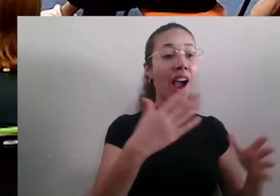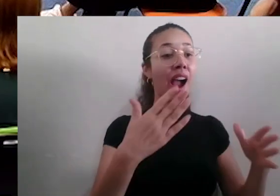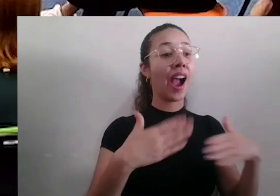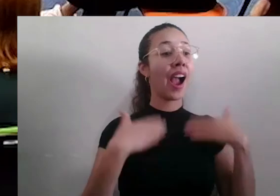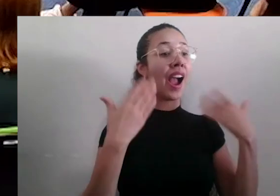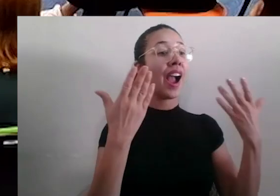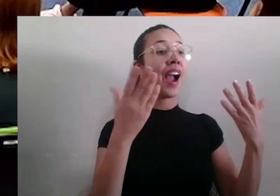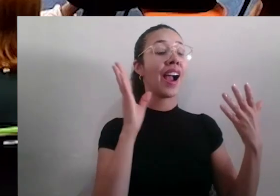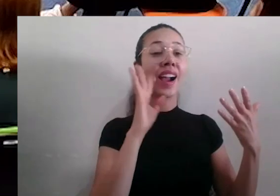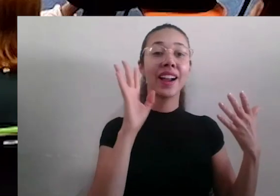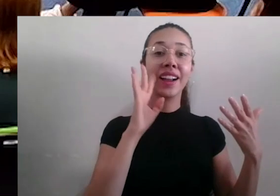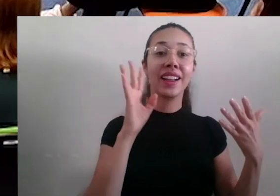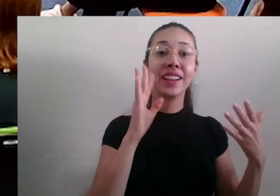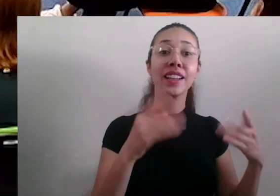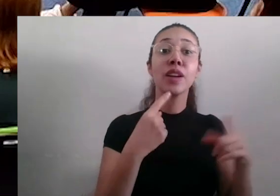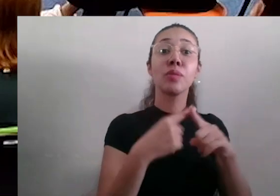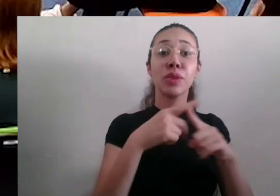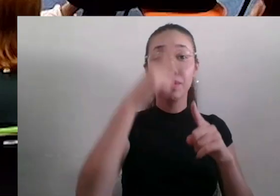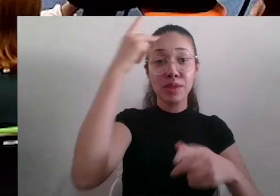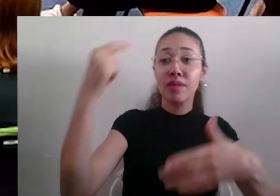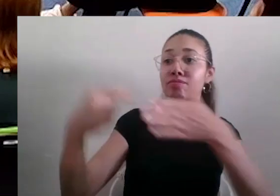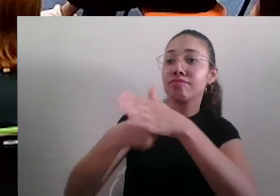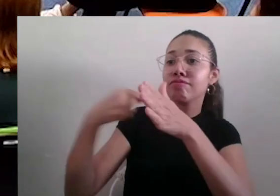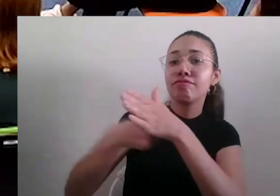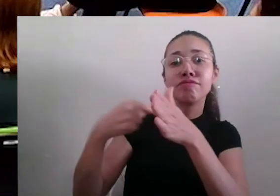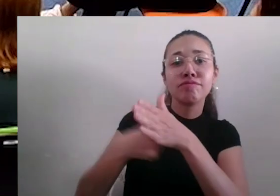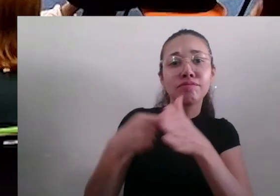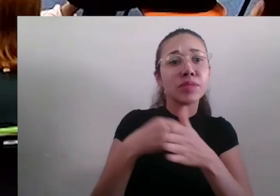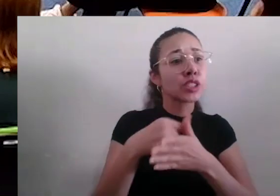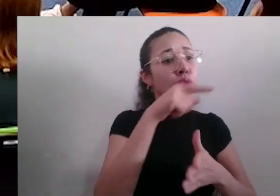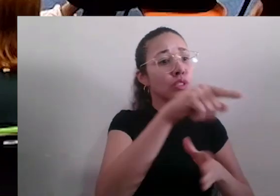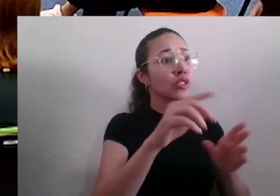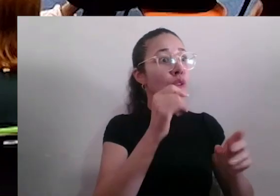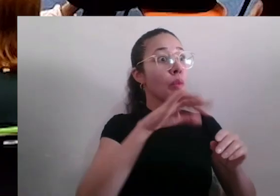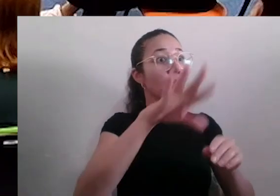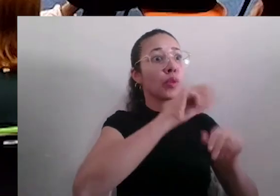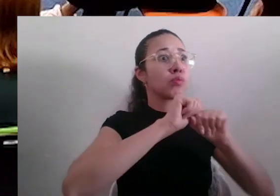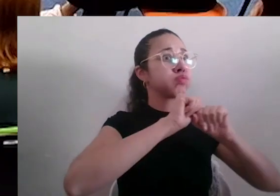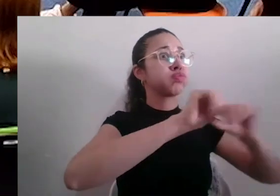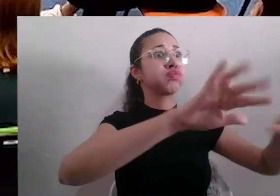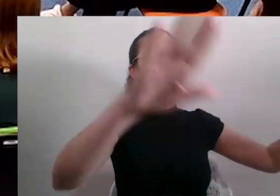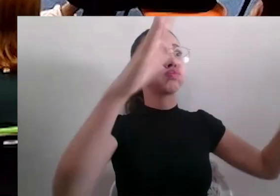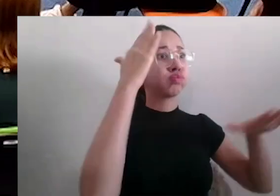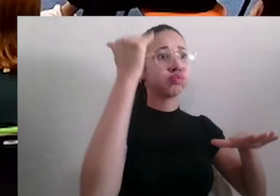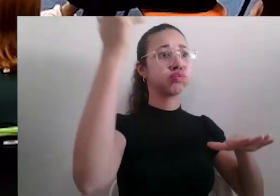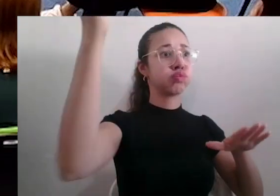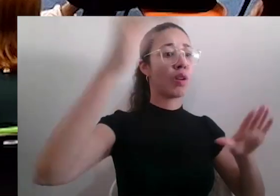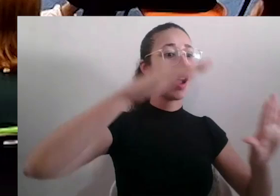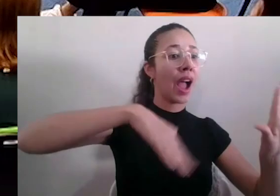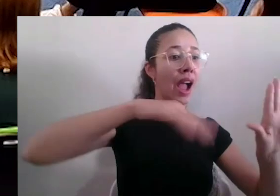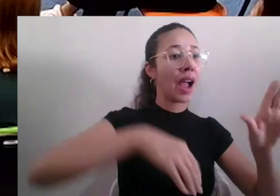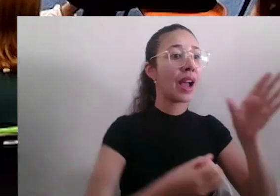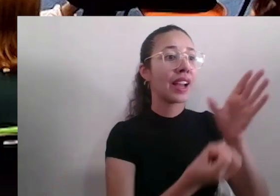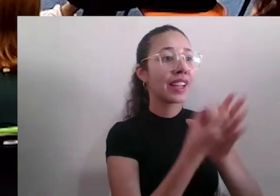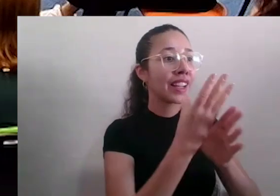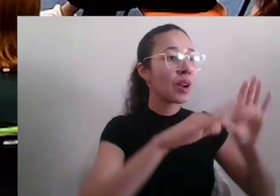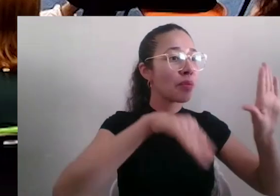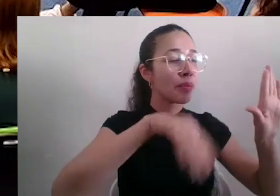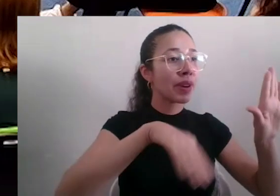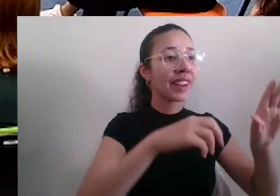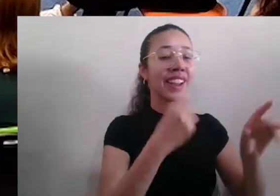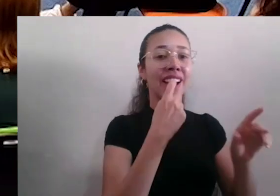surpresa porque as pessoas me perguntam muito ah você Se surpreendeu com o sucesso do praio dos ossos e a minha resposta sincera é